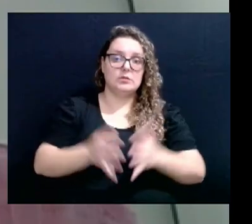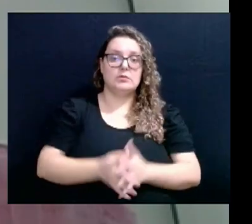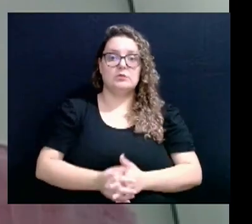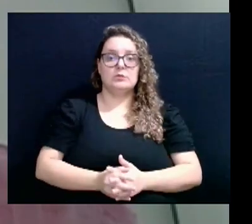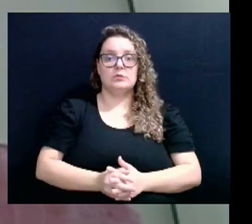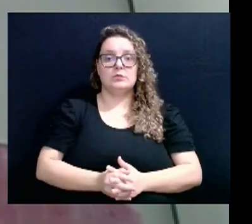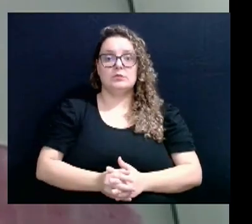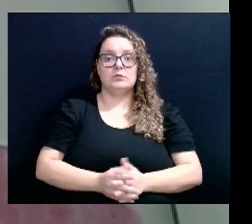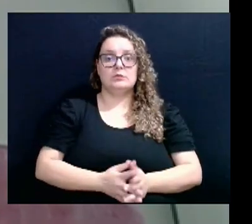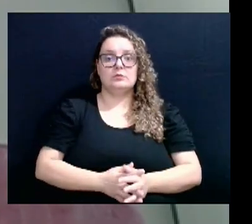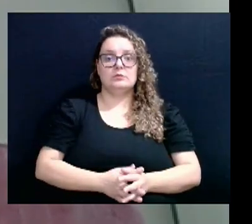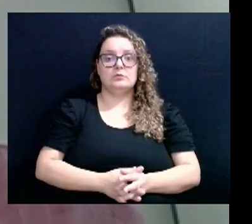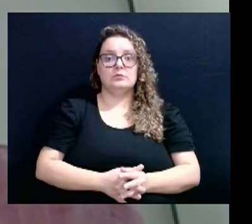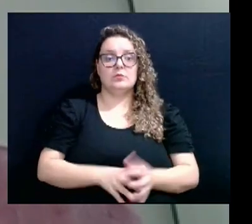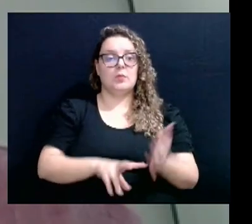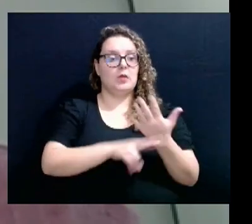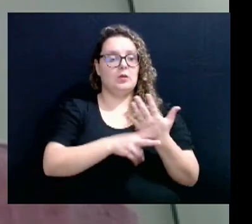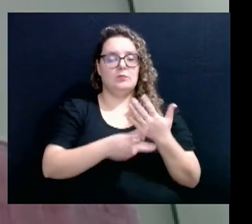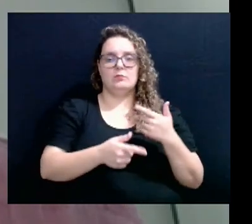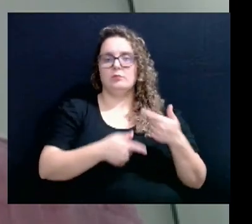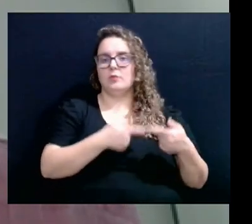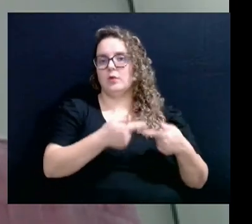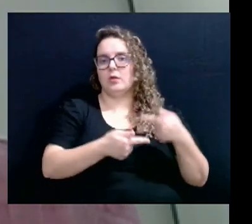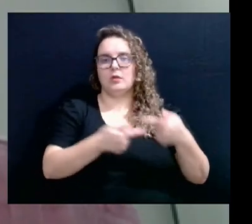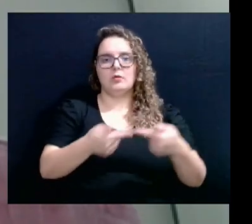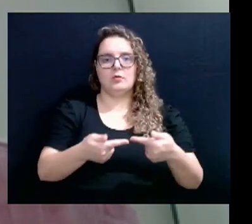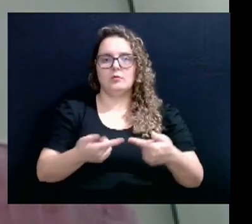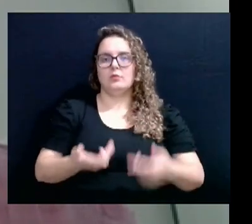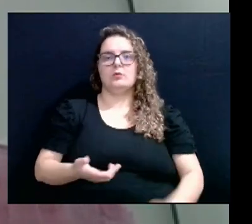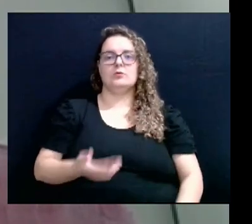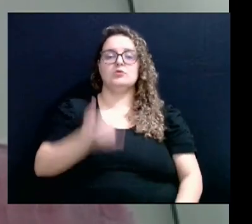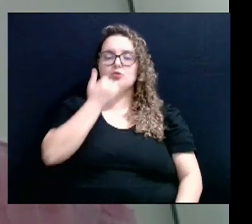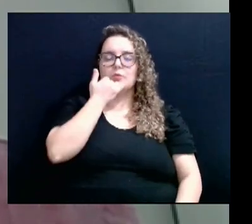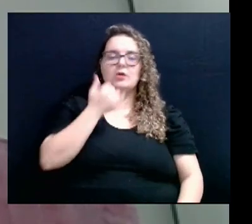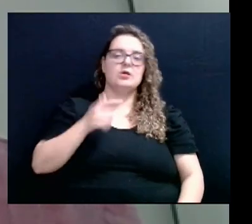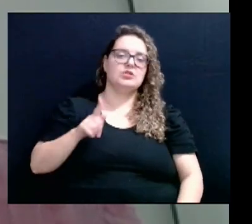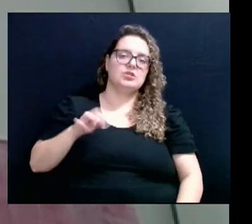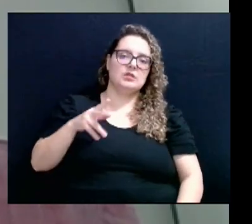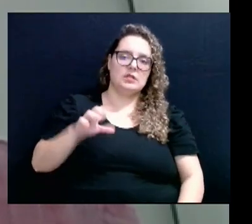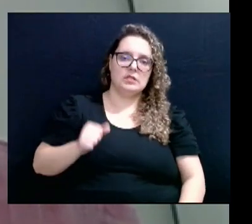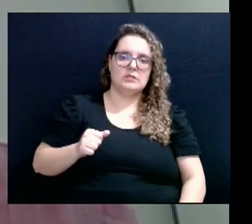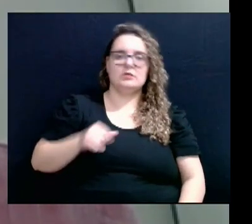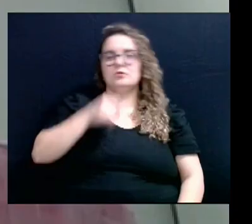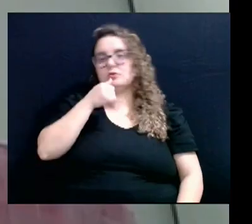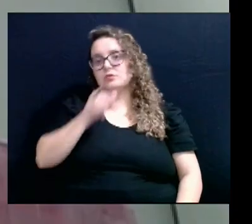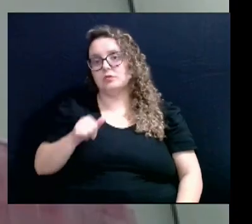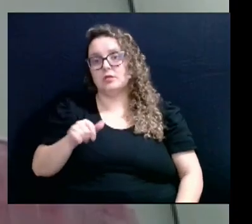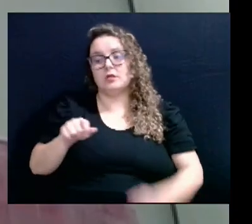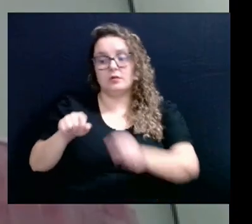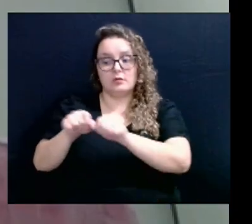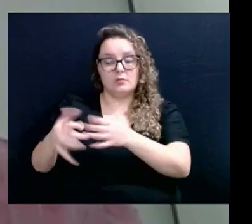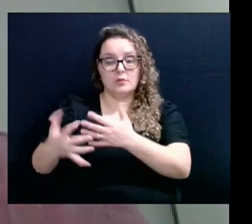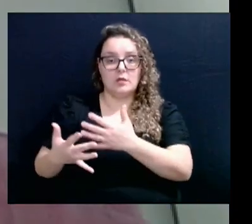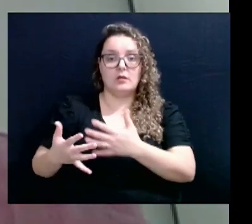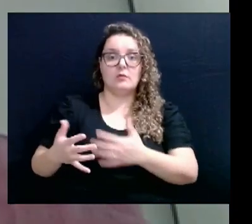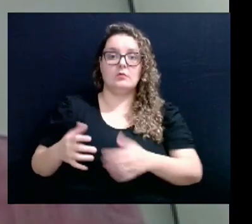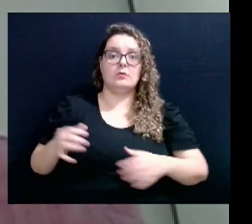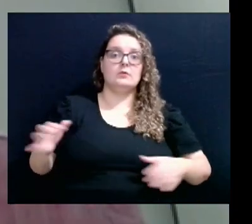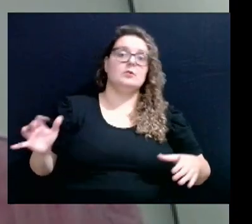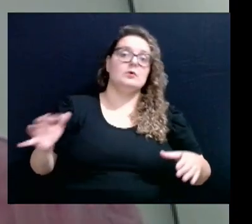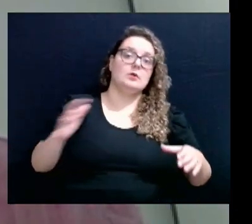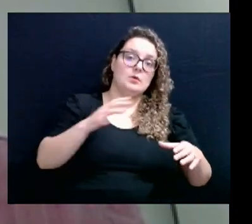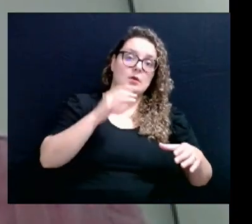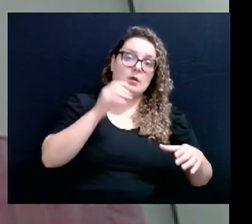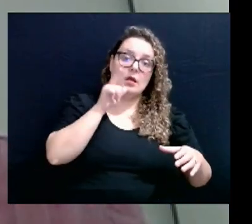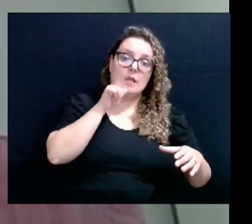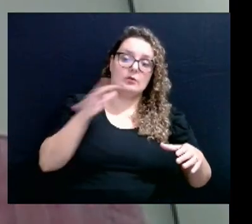impactaria geração de energia, produção agrícola, abastecimento de água, sem dúvida nenhuma, e todos os